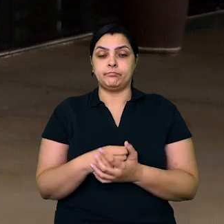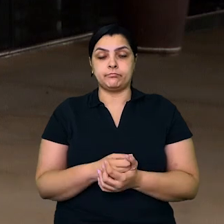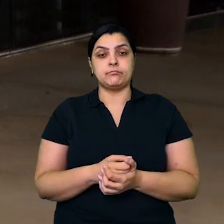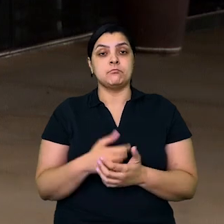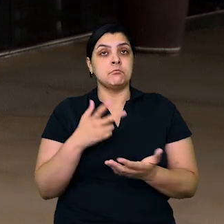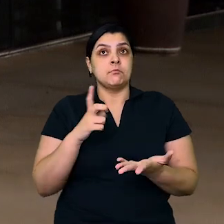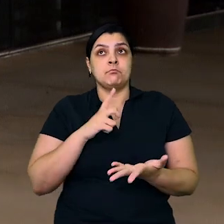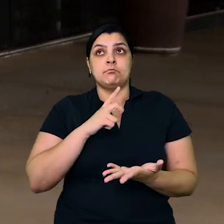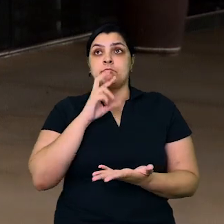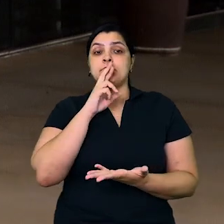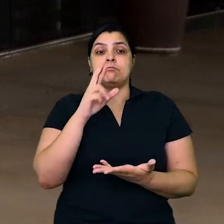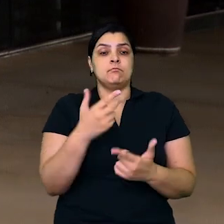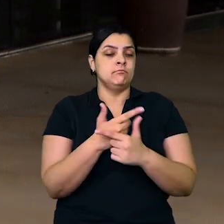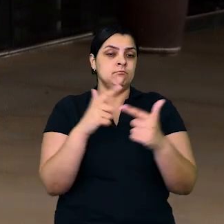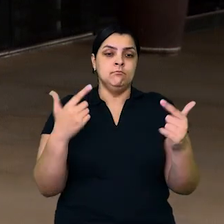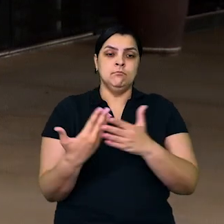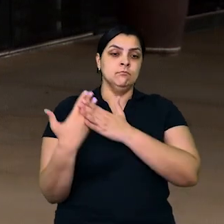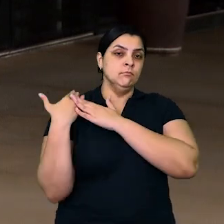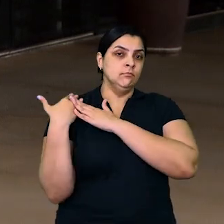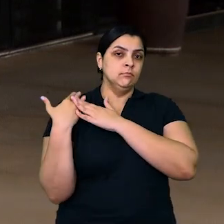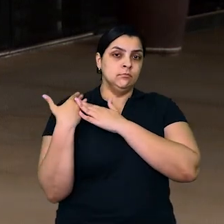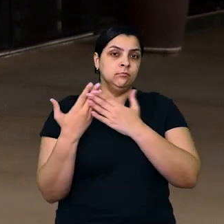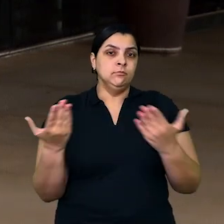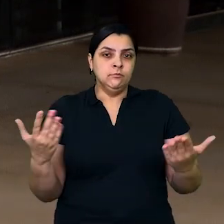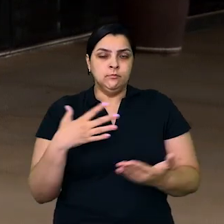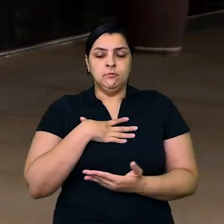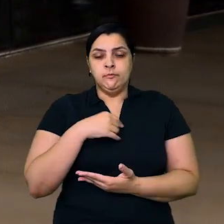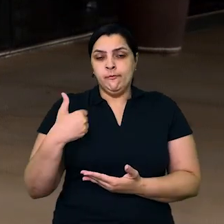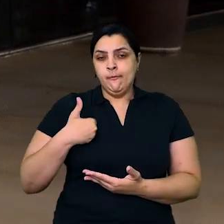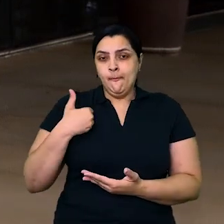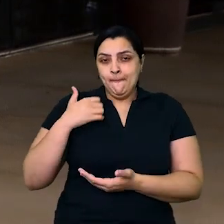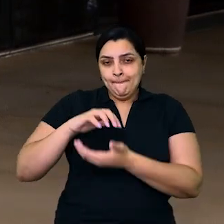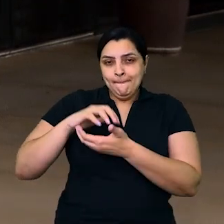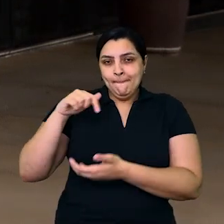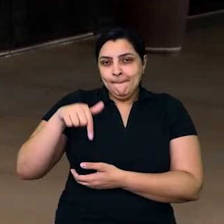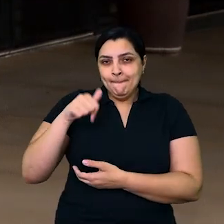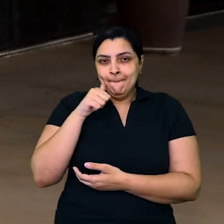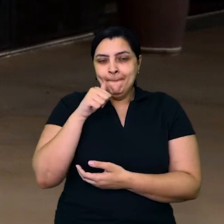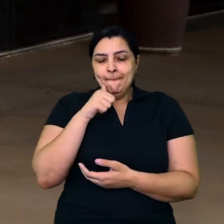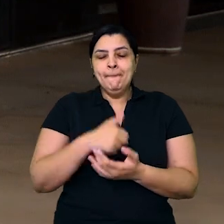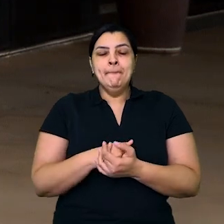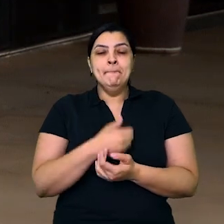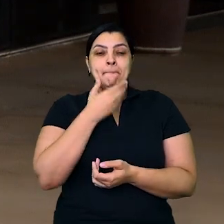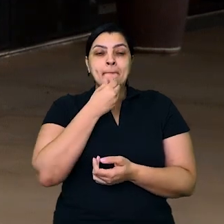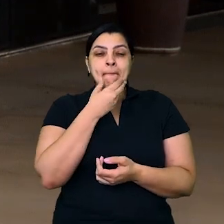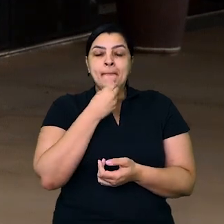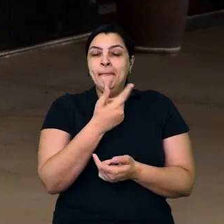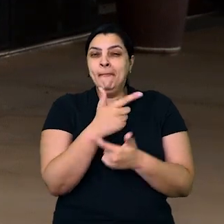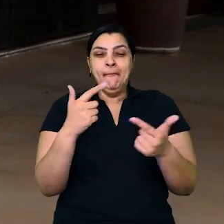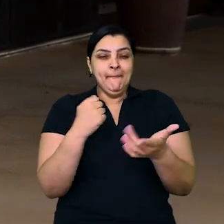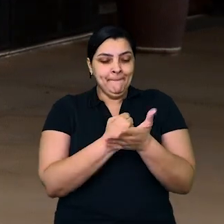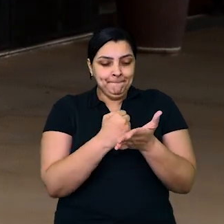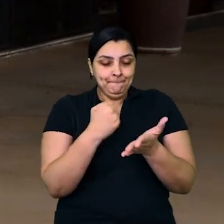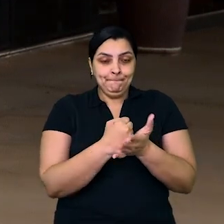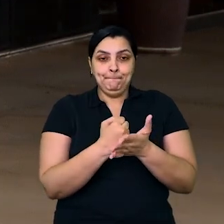para justificar a responsabilização do filho da idosa. Além disso, o homem não estava registrado como